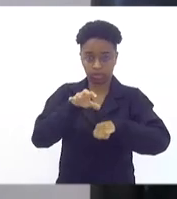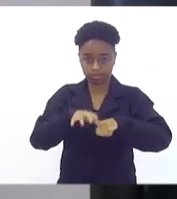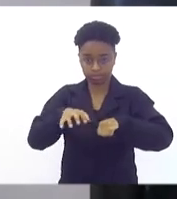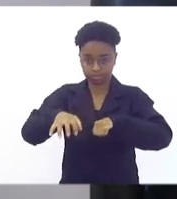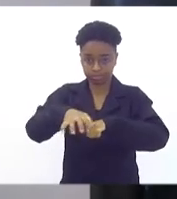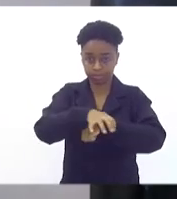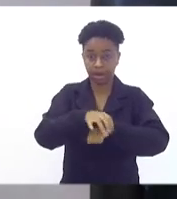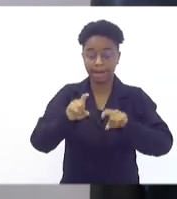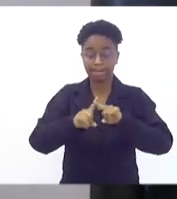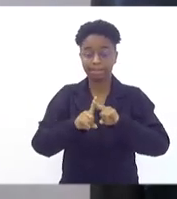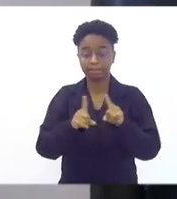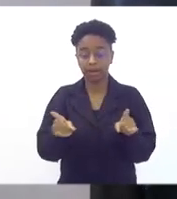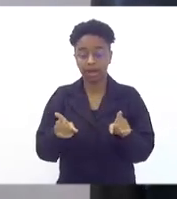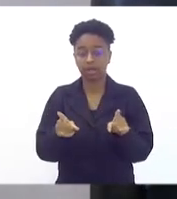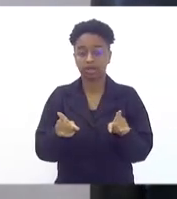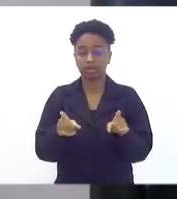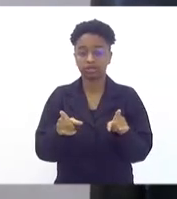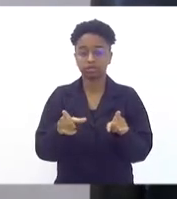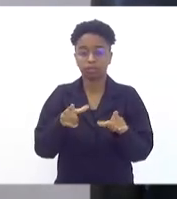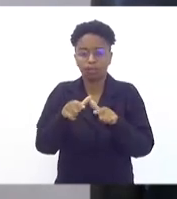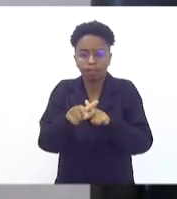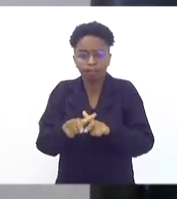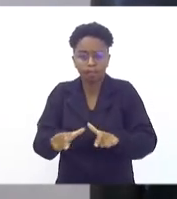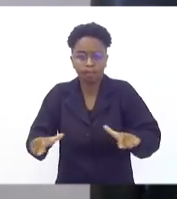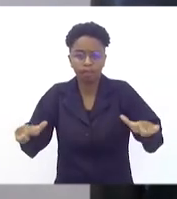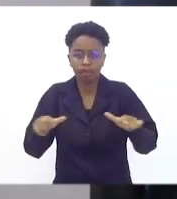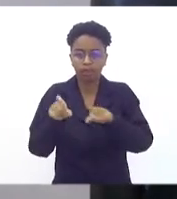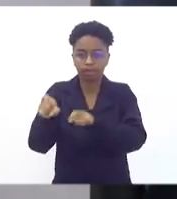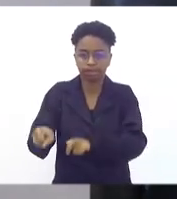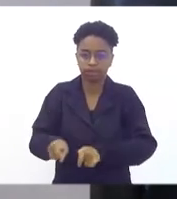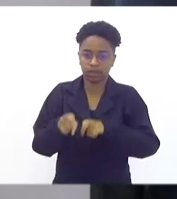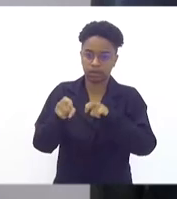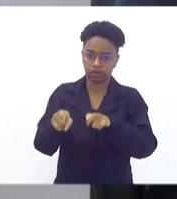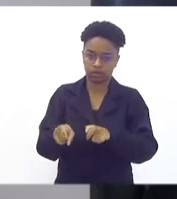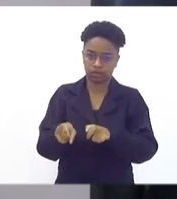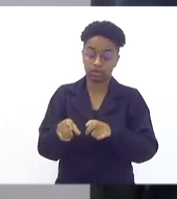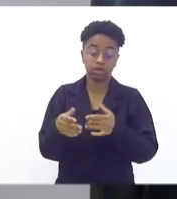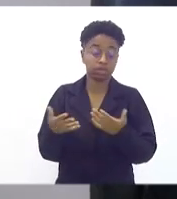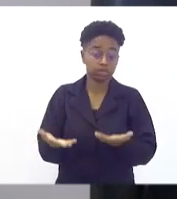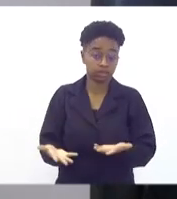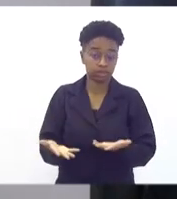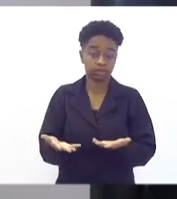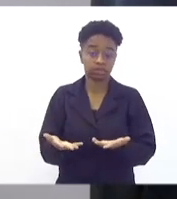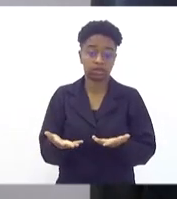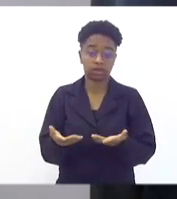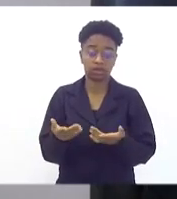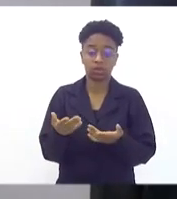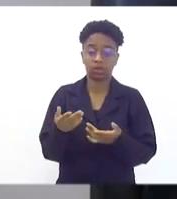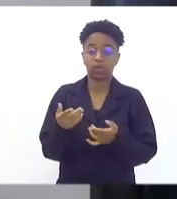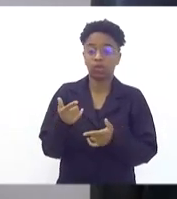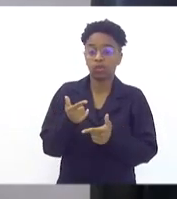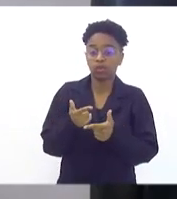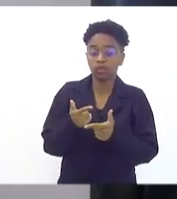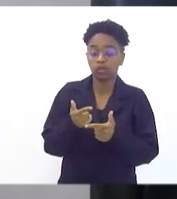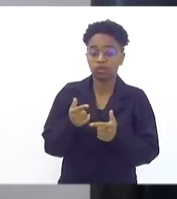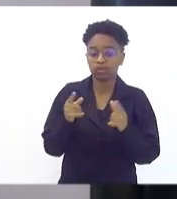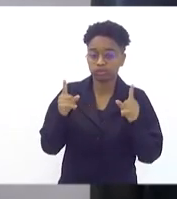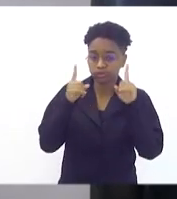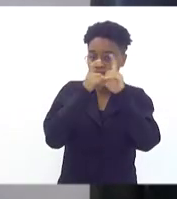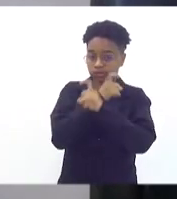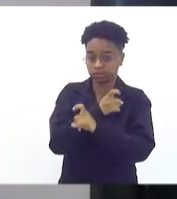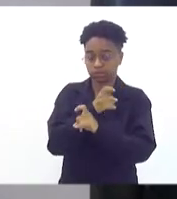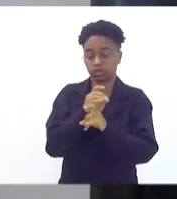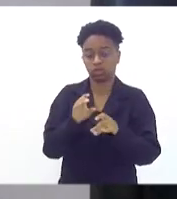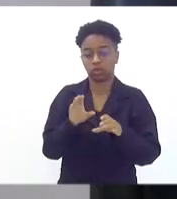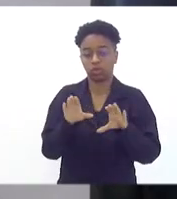mas é a um vazio por todo o interior do Estado e o dilema o deputado Thiago Rangel presidente da Comissão